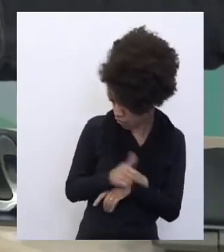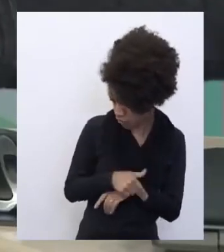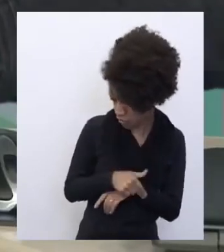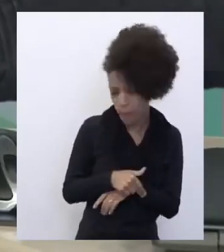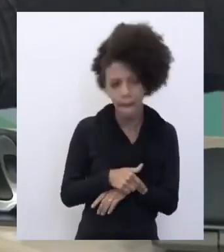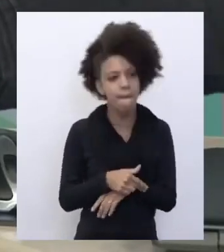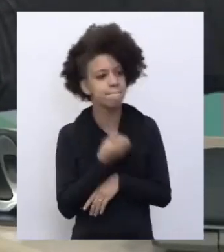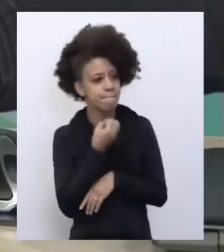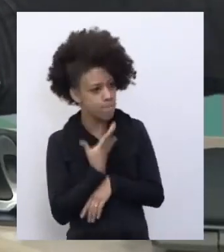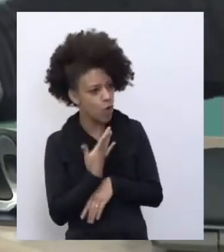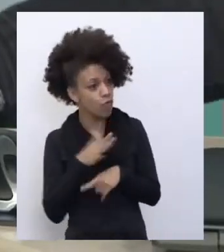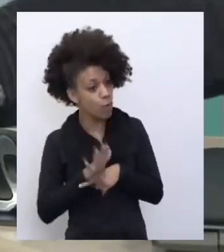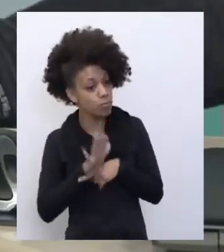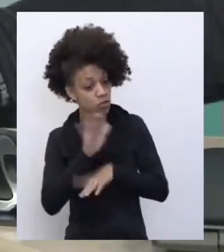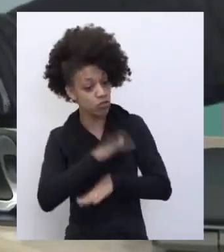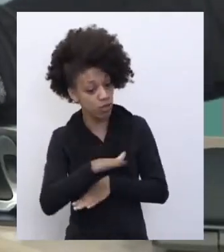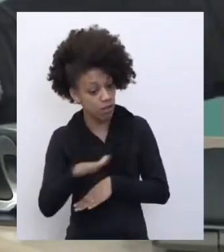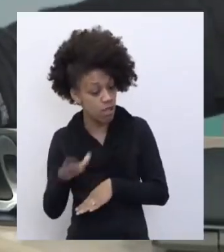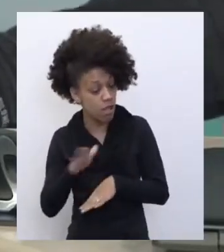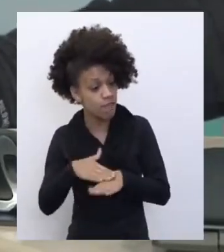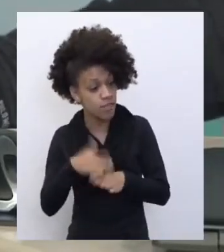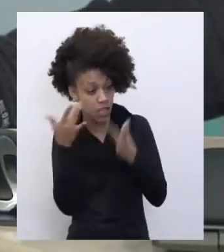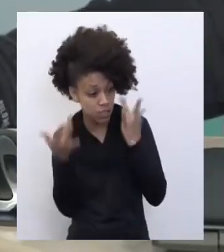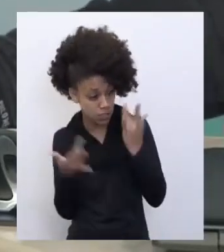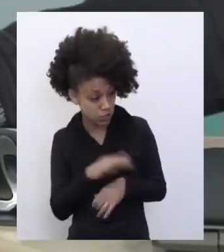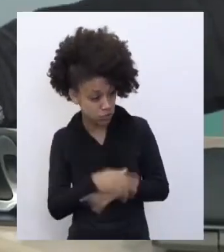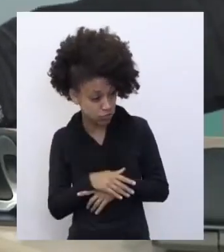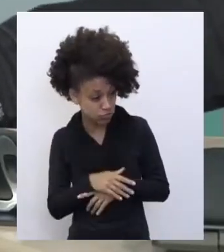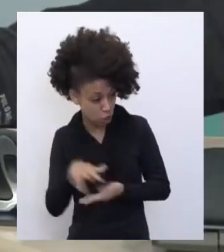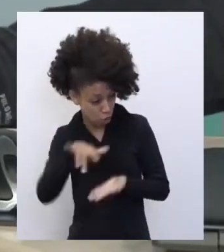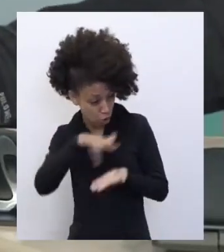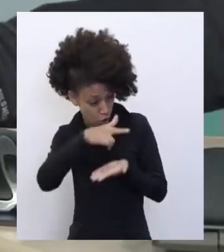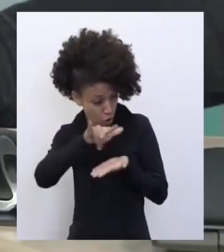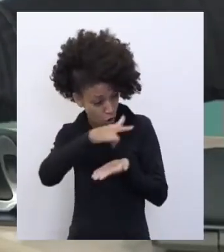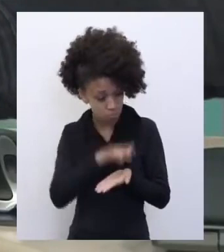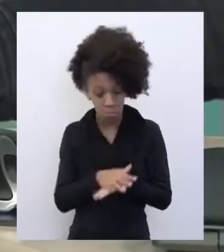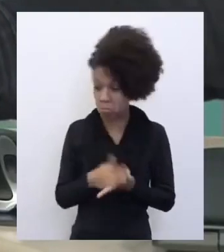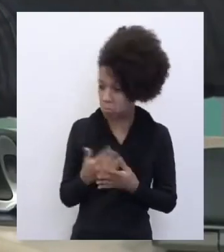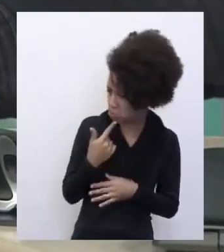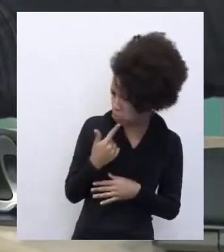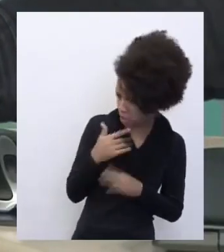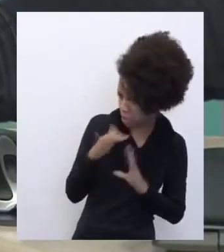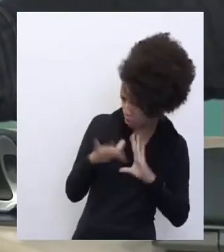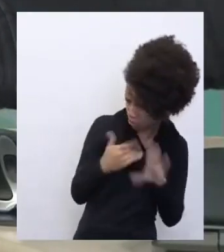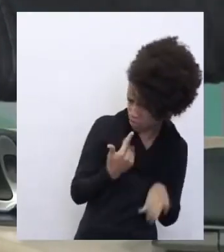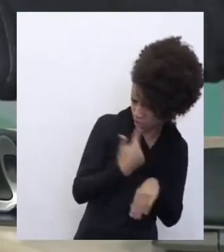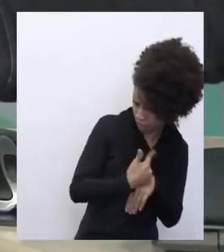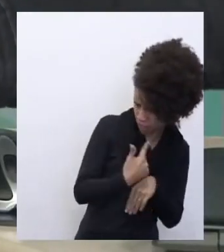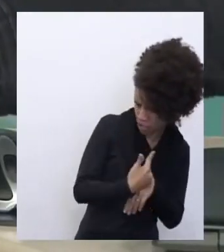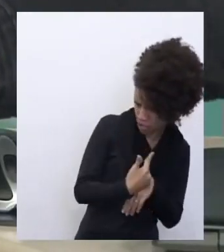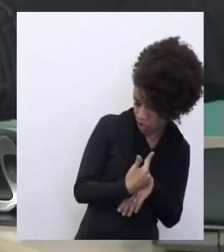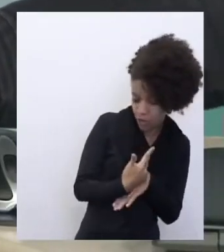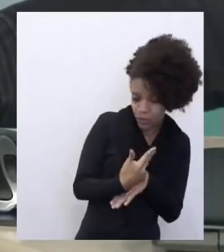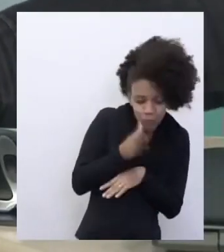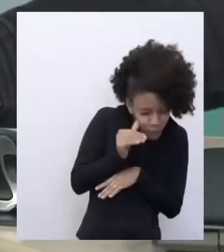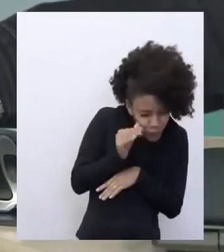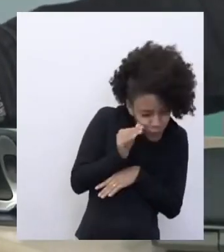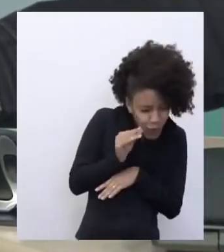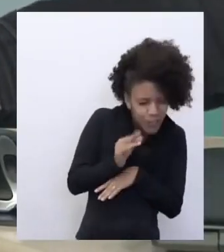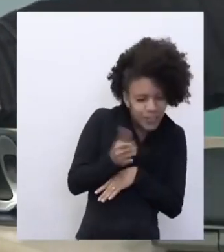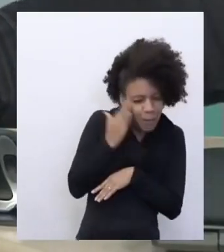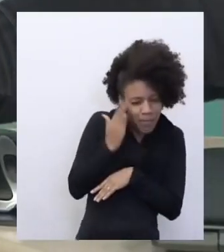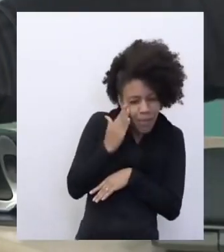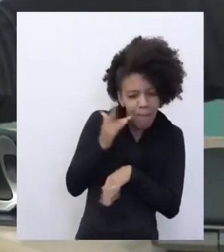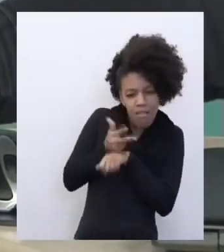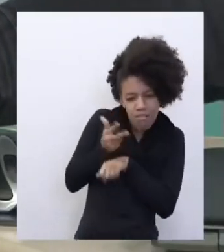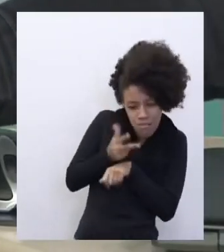bom. Vamos ajudar as crianças a fazer teatro de bonecos? Ah, será que essas crianças vão mandar vídeos? Eu estou tão curiosa para saber